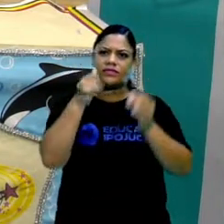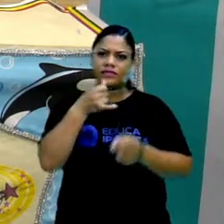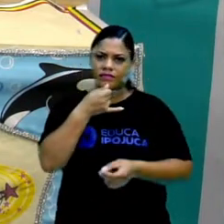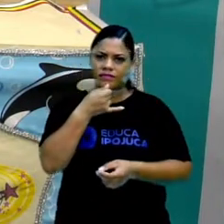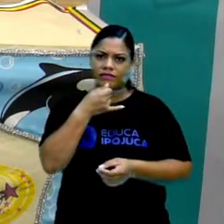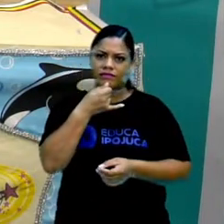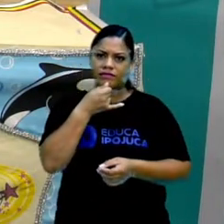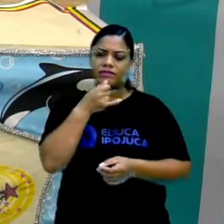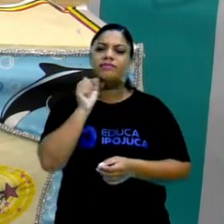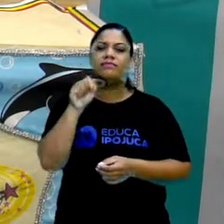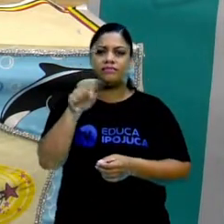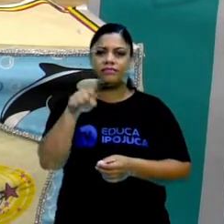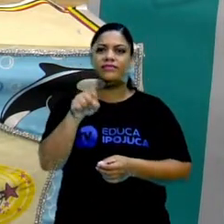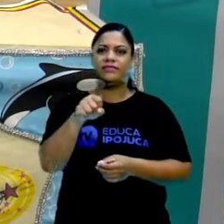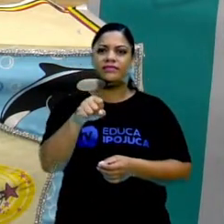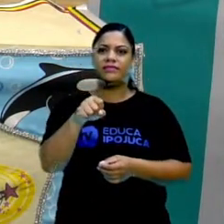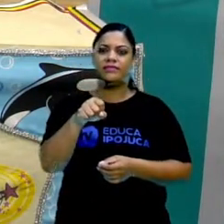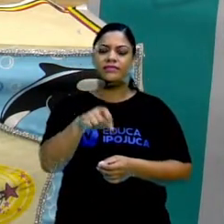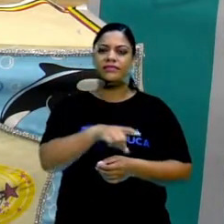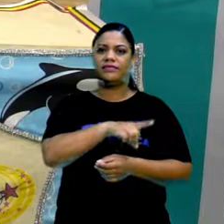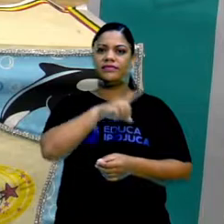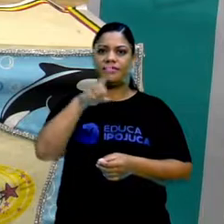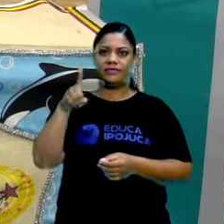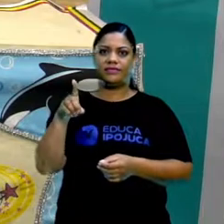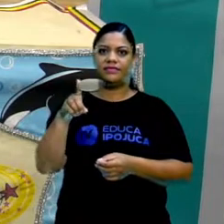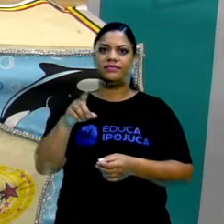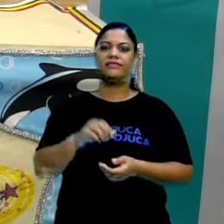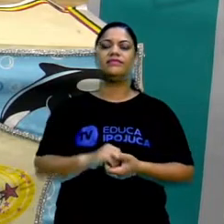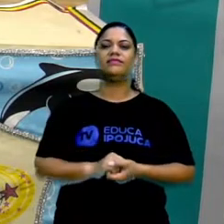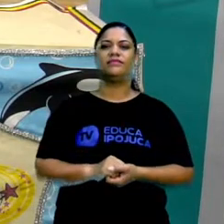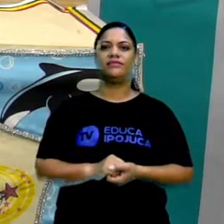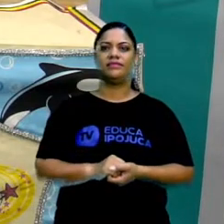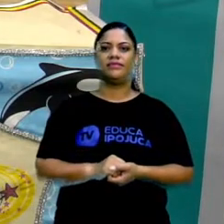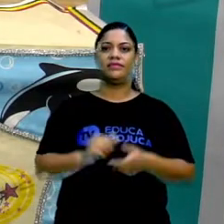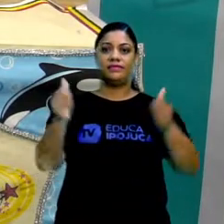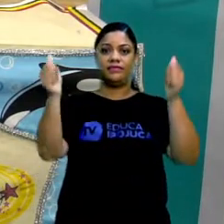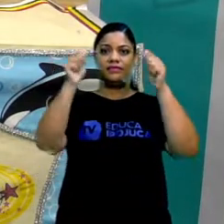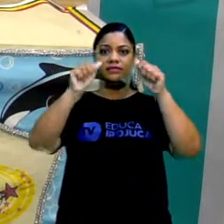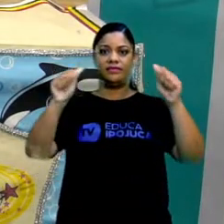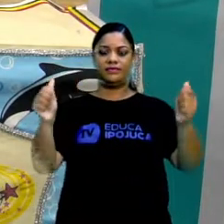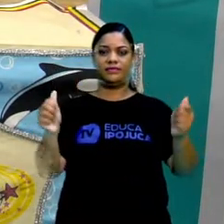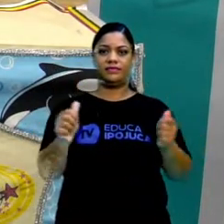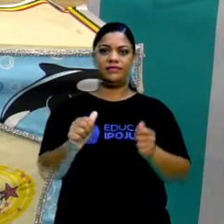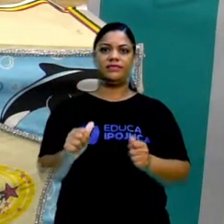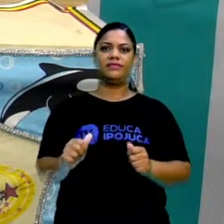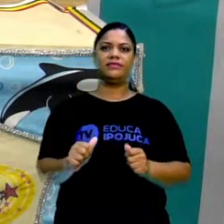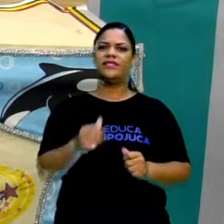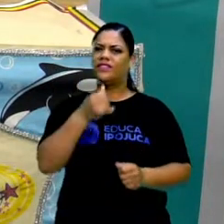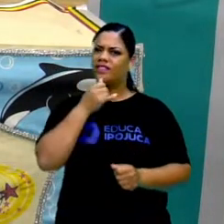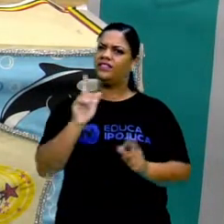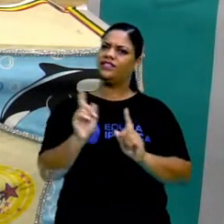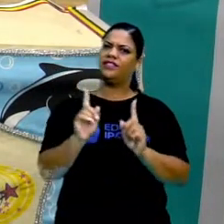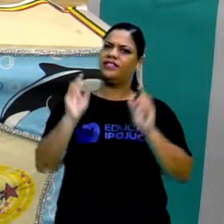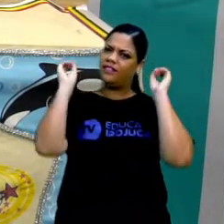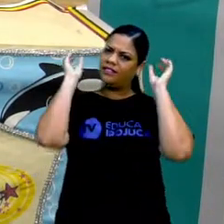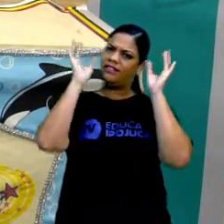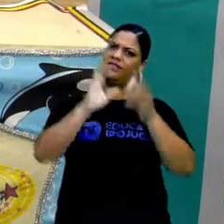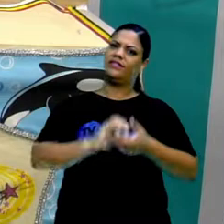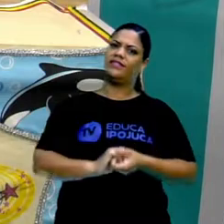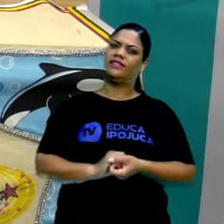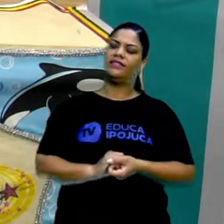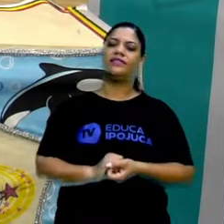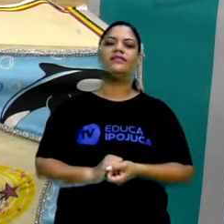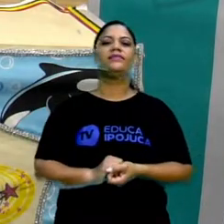triste? Naquele momento, leiturinha, a estátua do príncipe, leiturinha, não fica triste. Tá